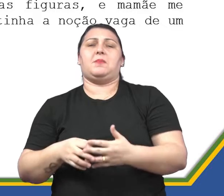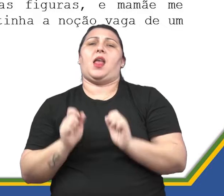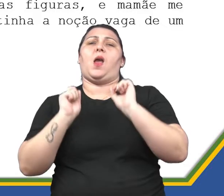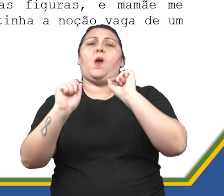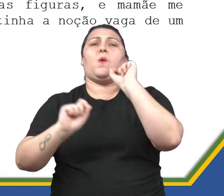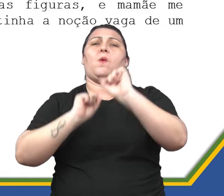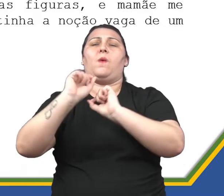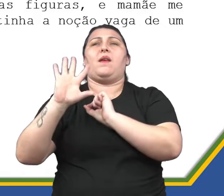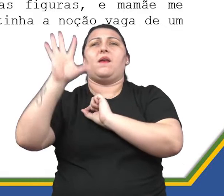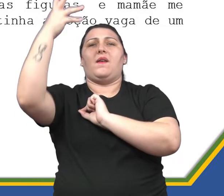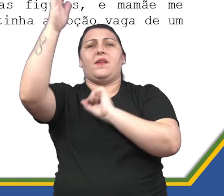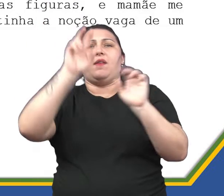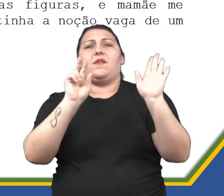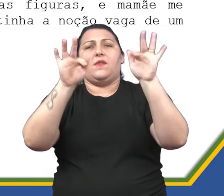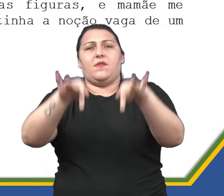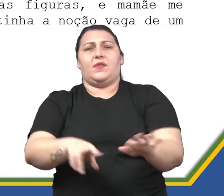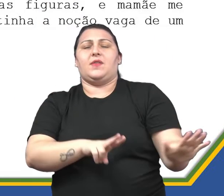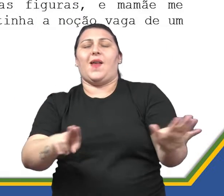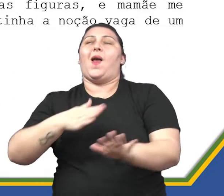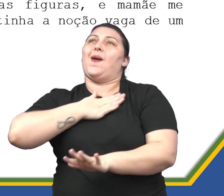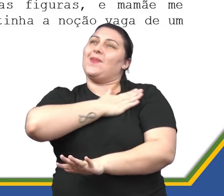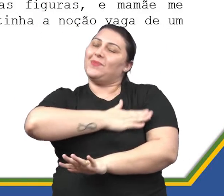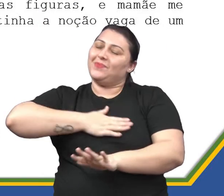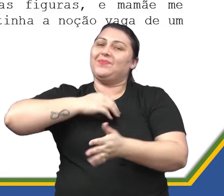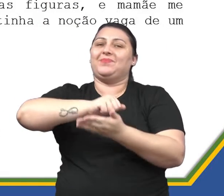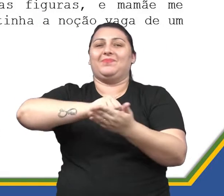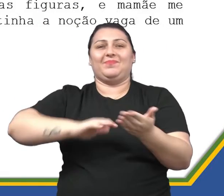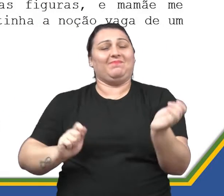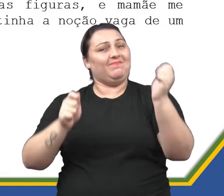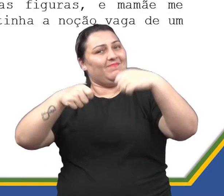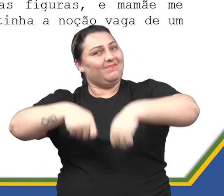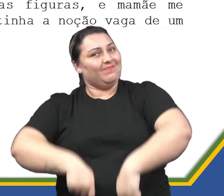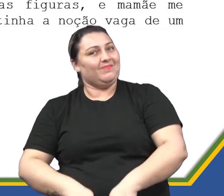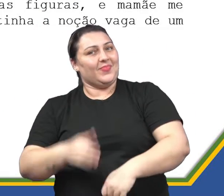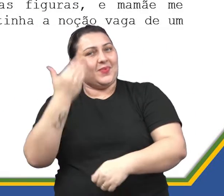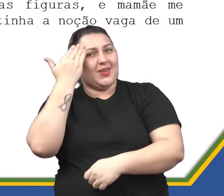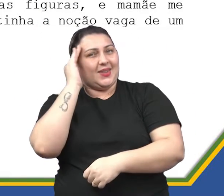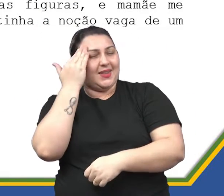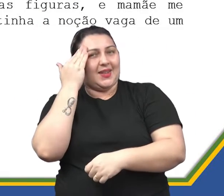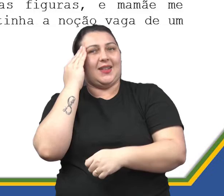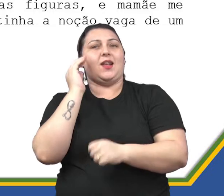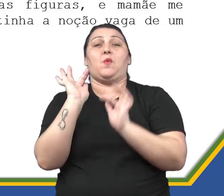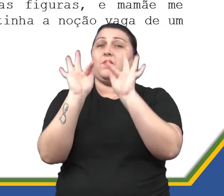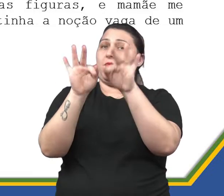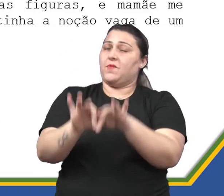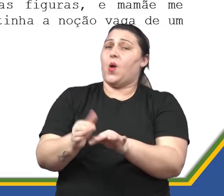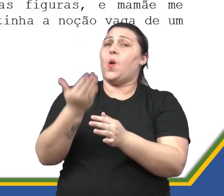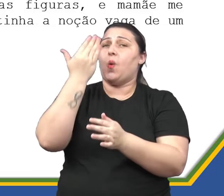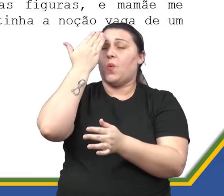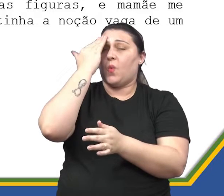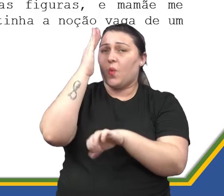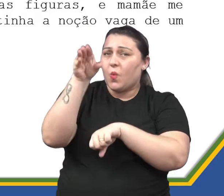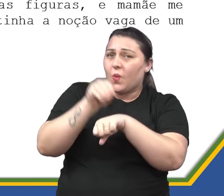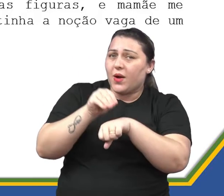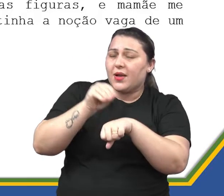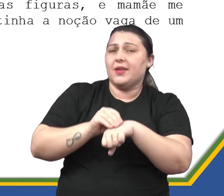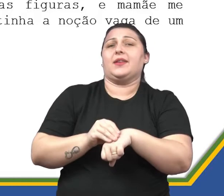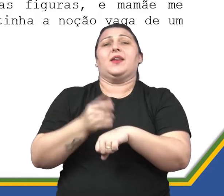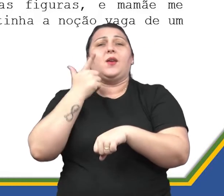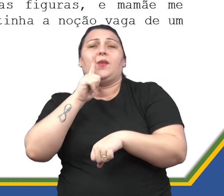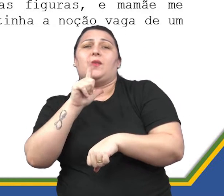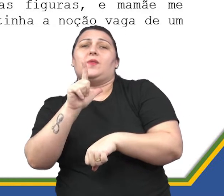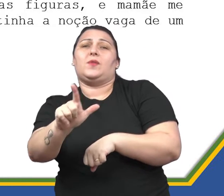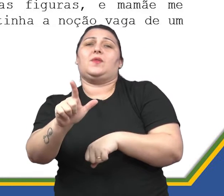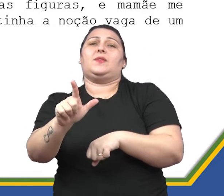assim. Criei gosto por esse dever, que me permitia aplicar para determinado fim o conhecimento que ia adquirindo